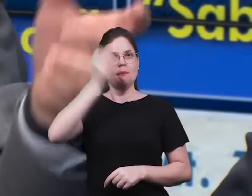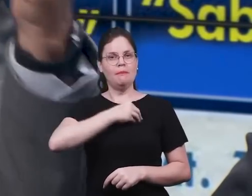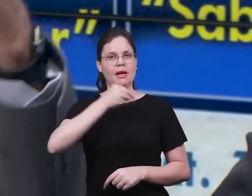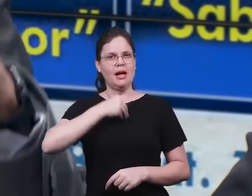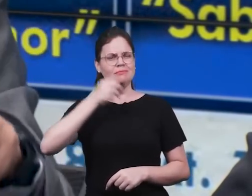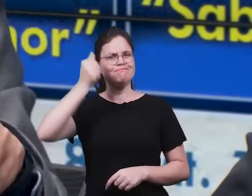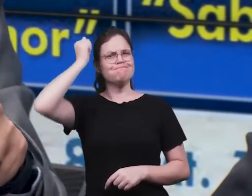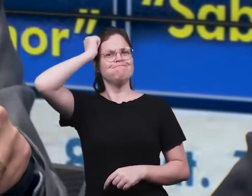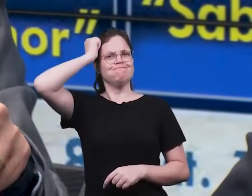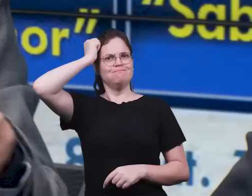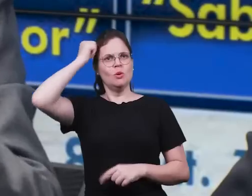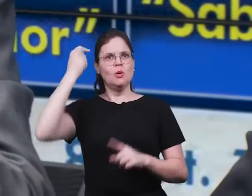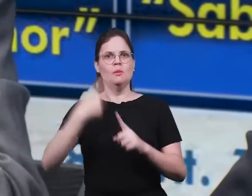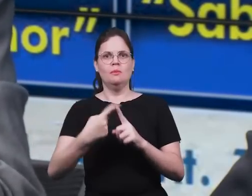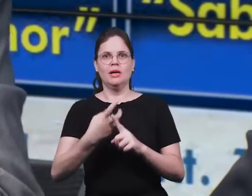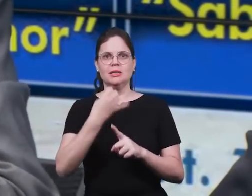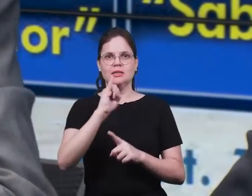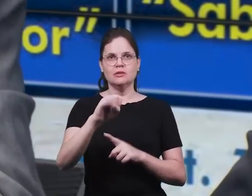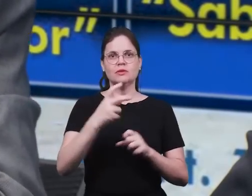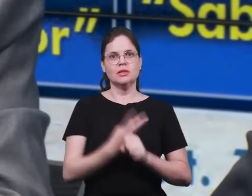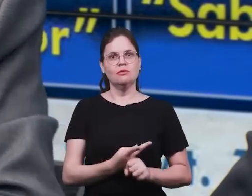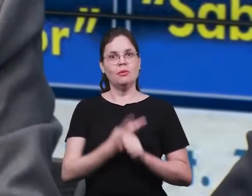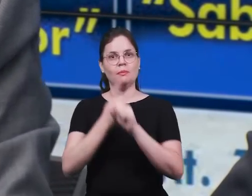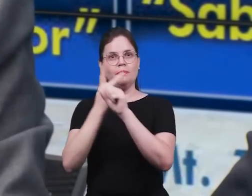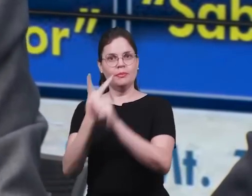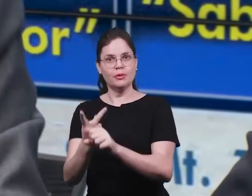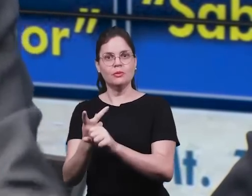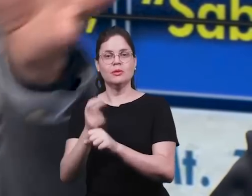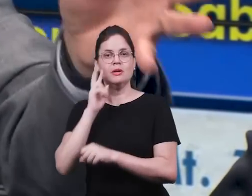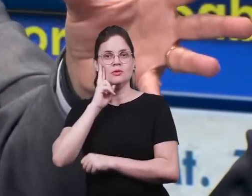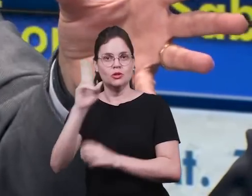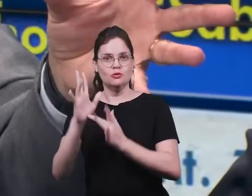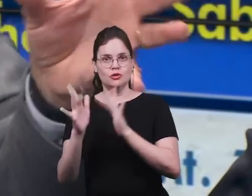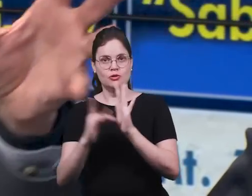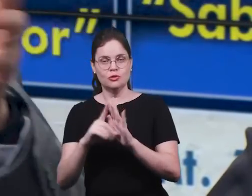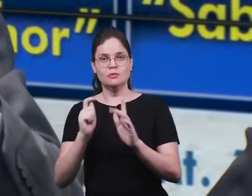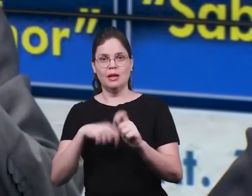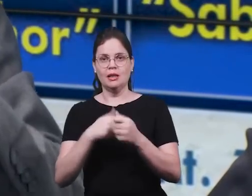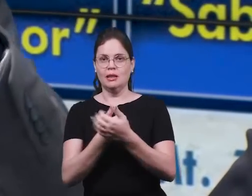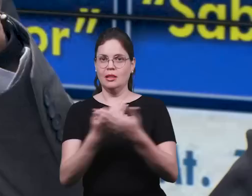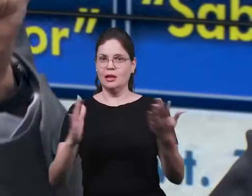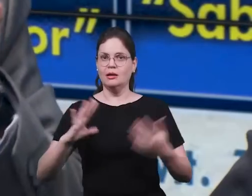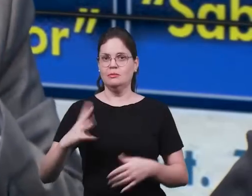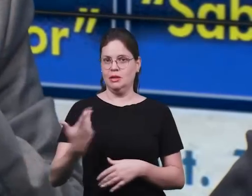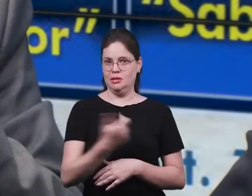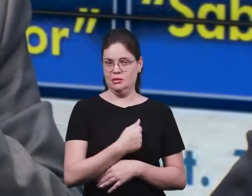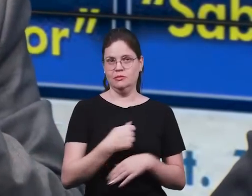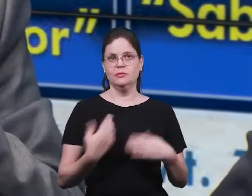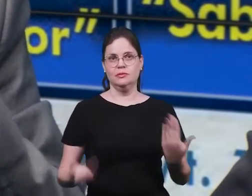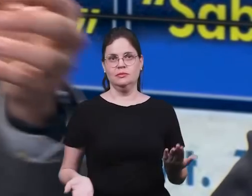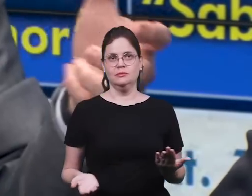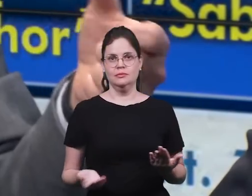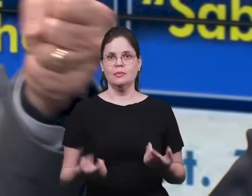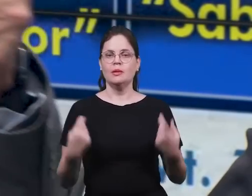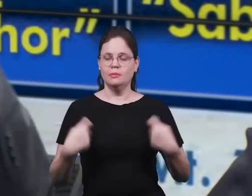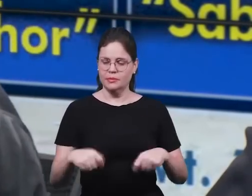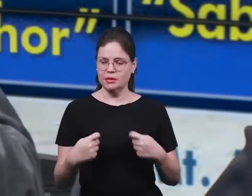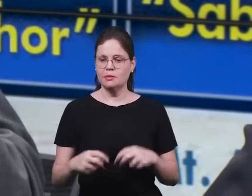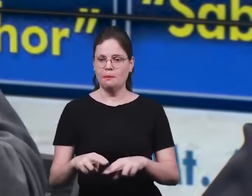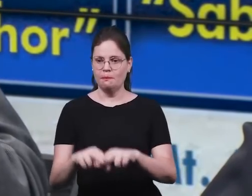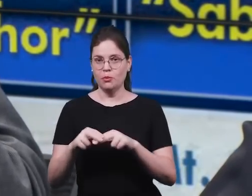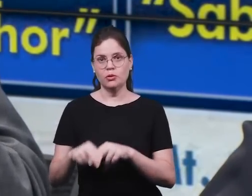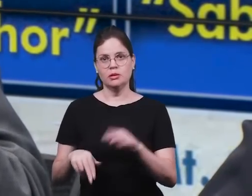veio ao mundo buscar e achar o que estava perdido. Salvar. Então, esse é o motivo